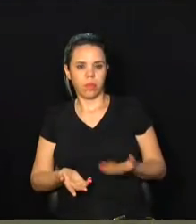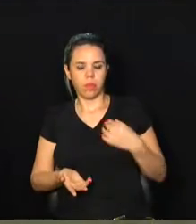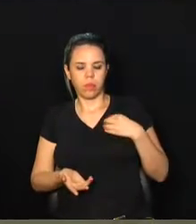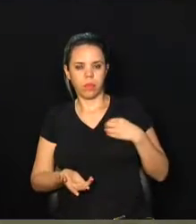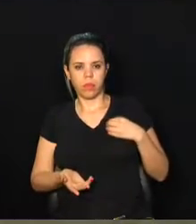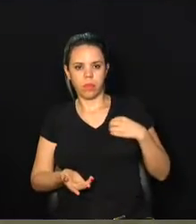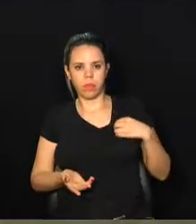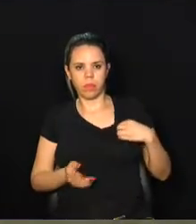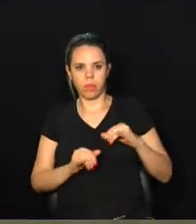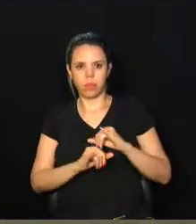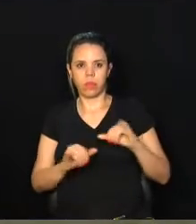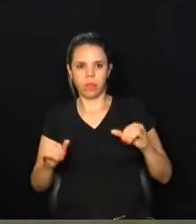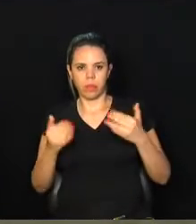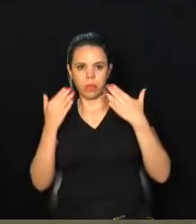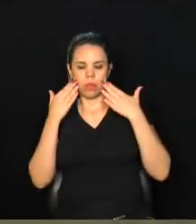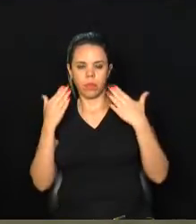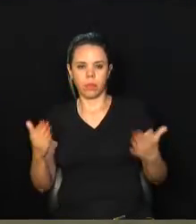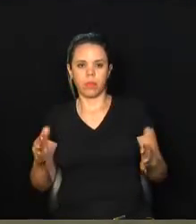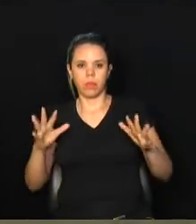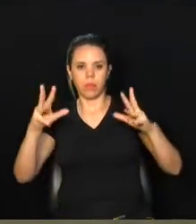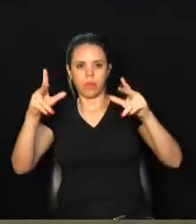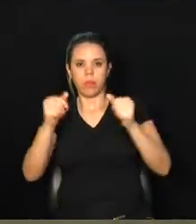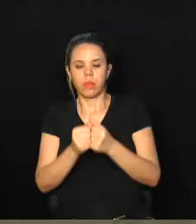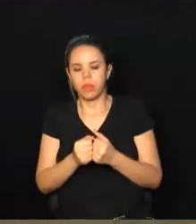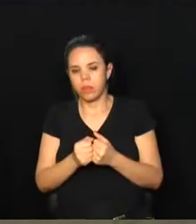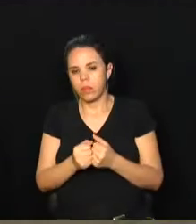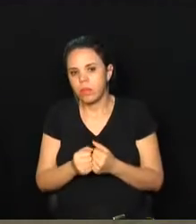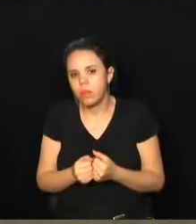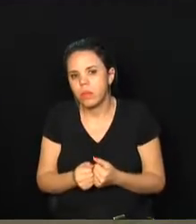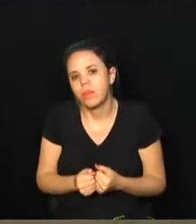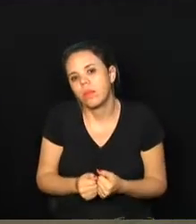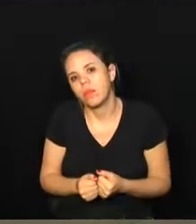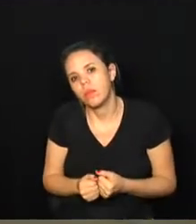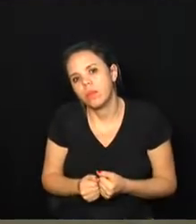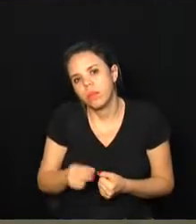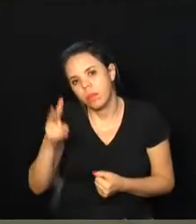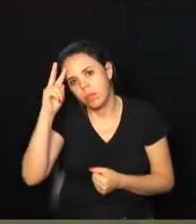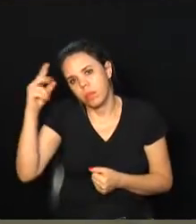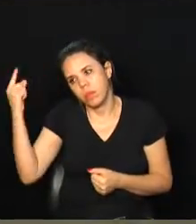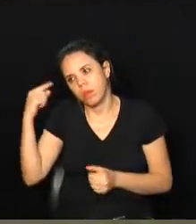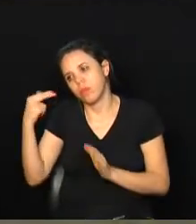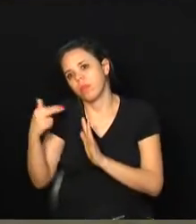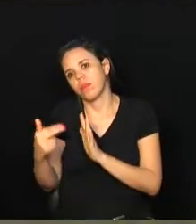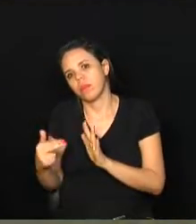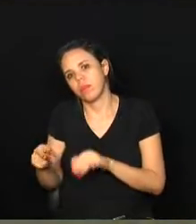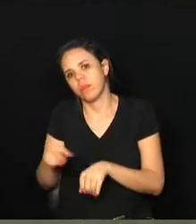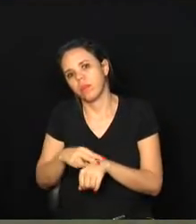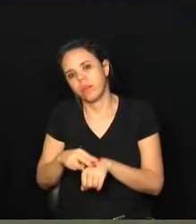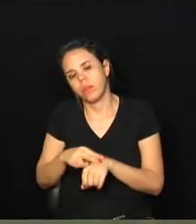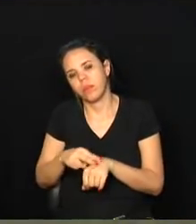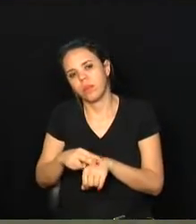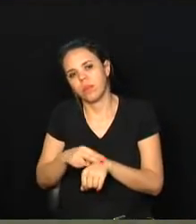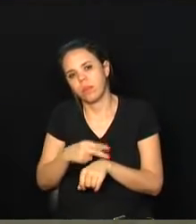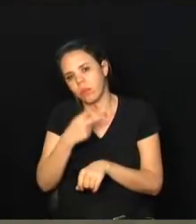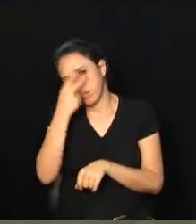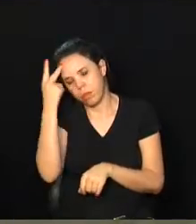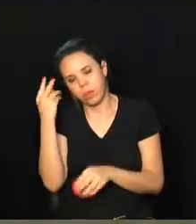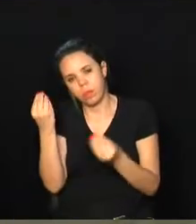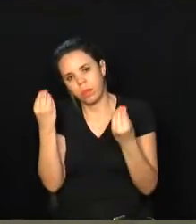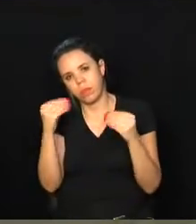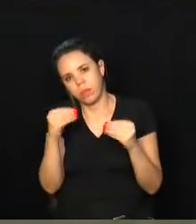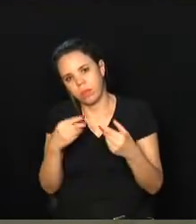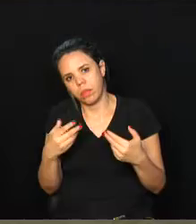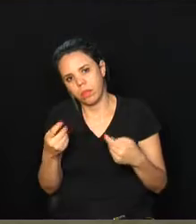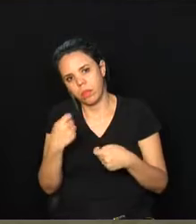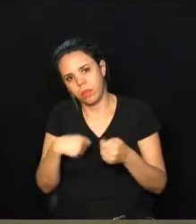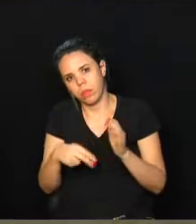ser transparente a todos. Então, lembra que está assinalado em verde lá, que alguém botou um negócio escrito